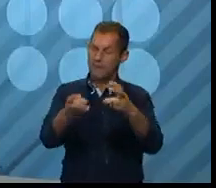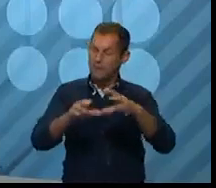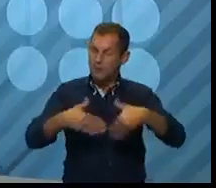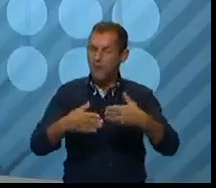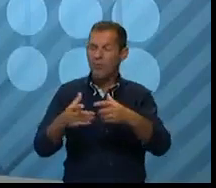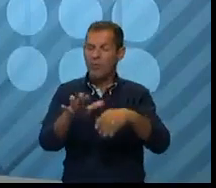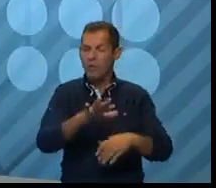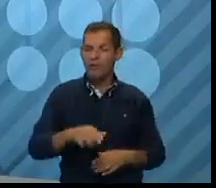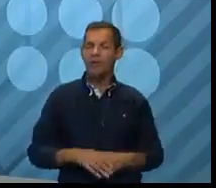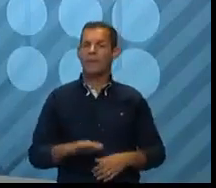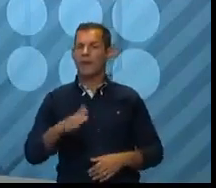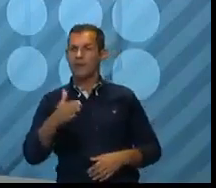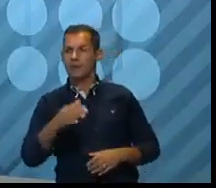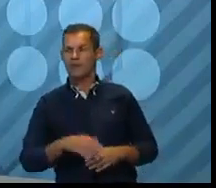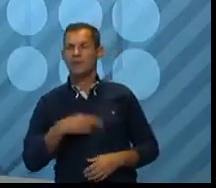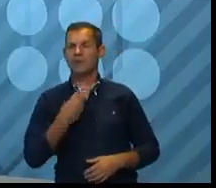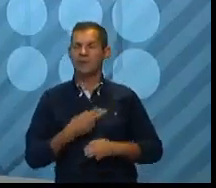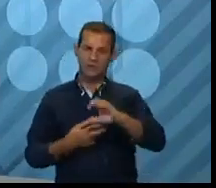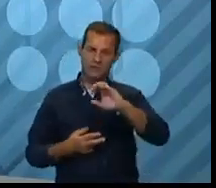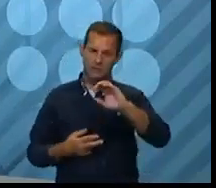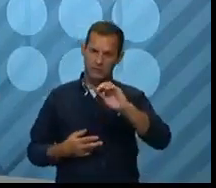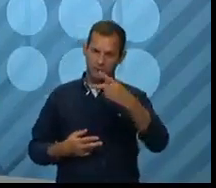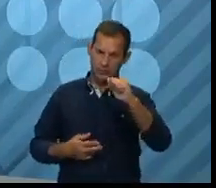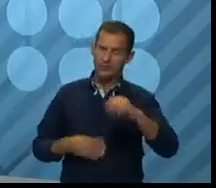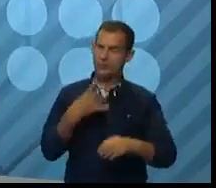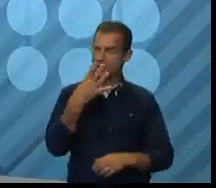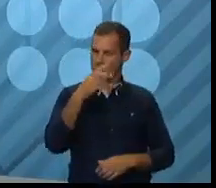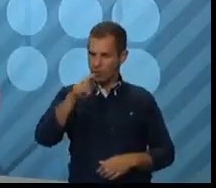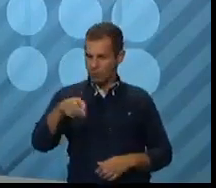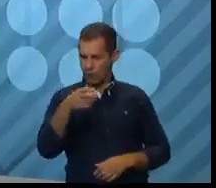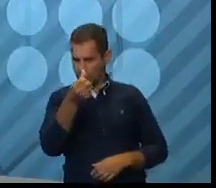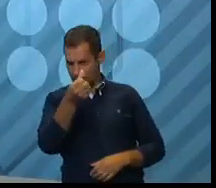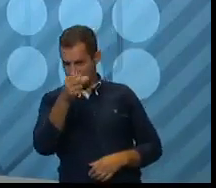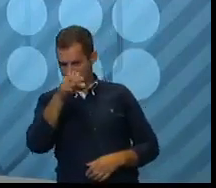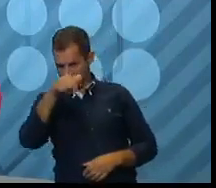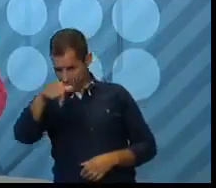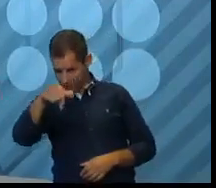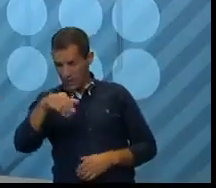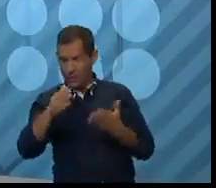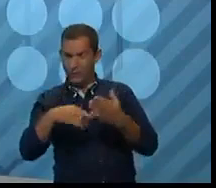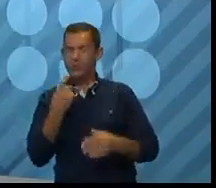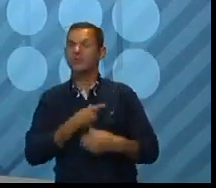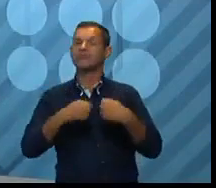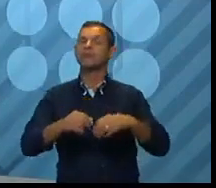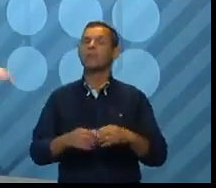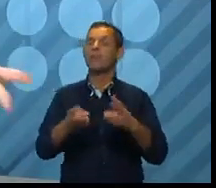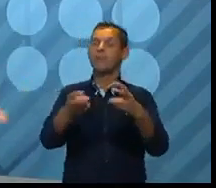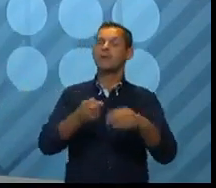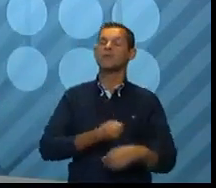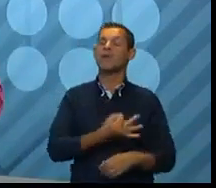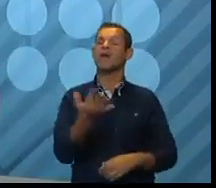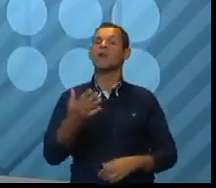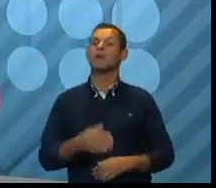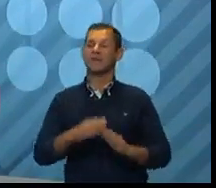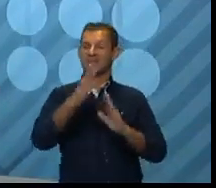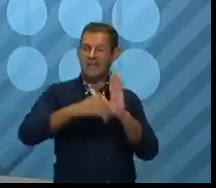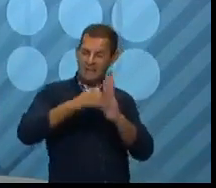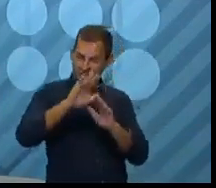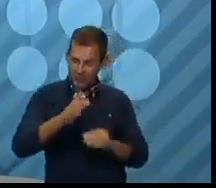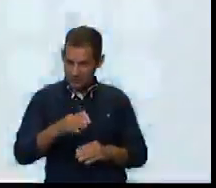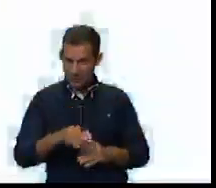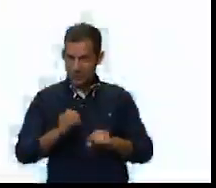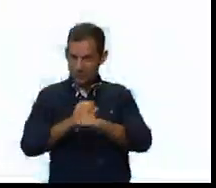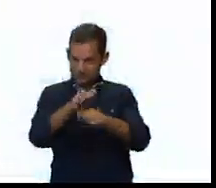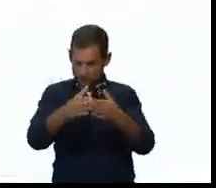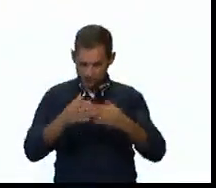qual que é a área aproximada na nossa chapa, que é 4,67. Agora a gente precisa descobrir a quantidade de tinta aproximada.